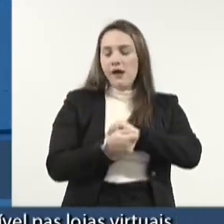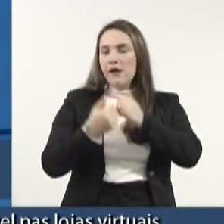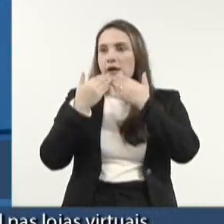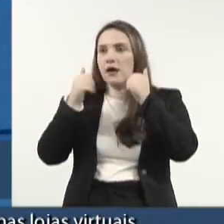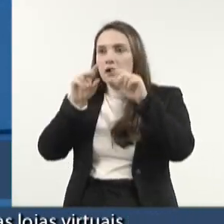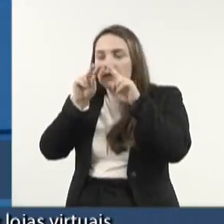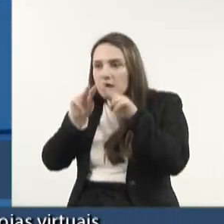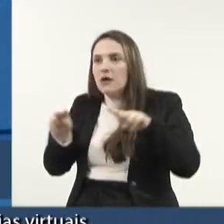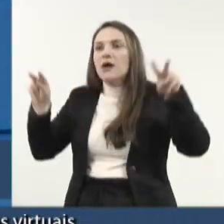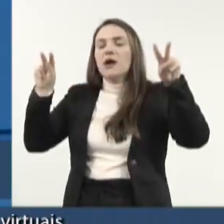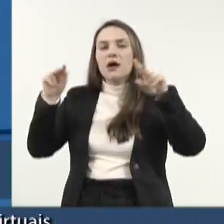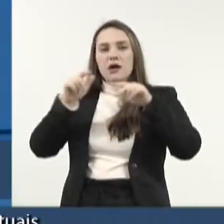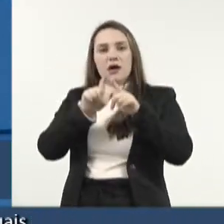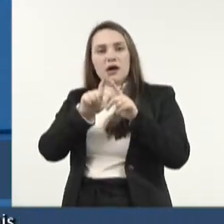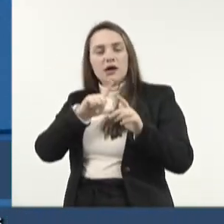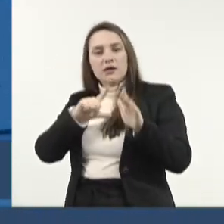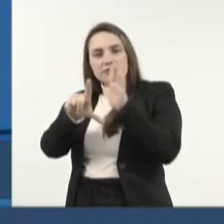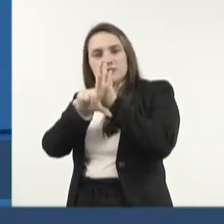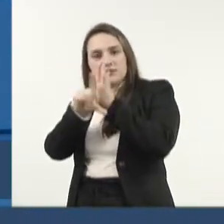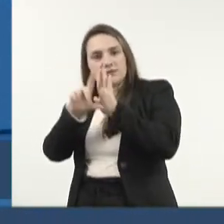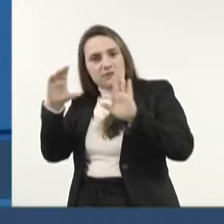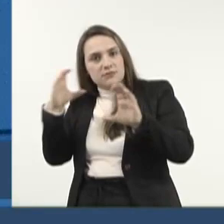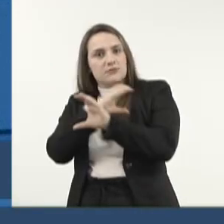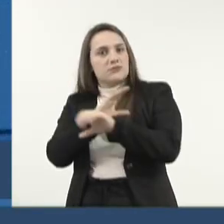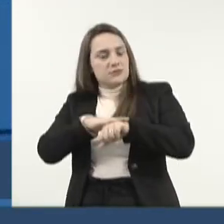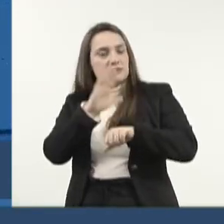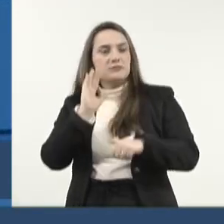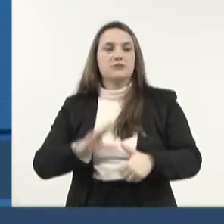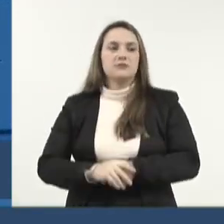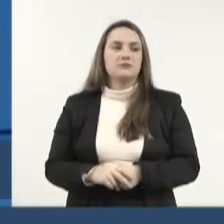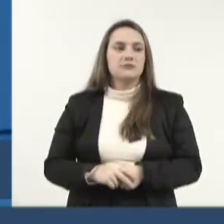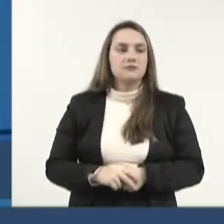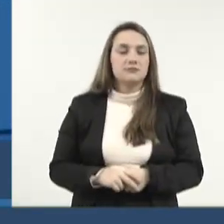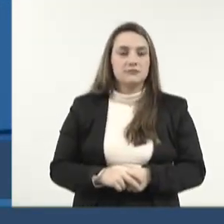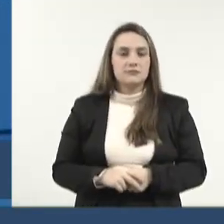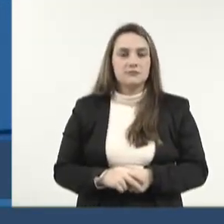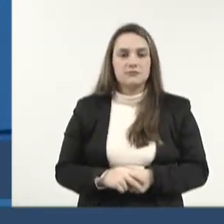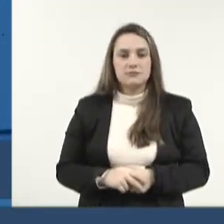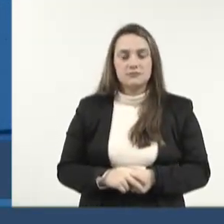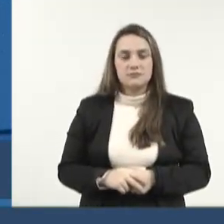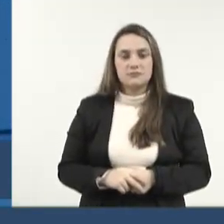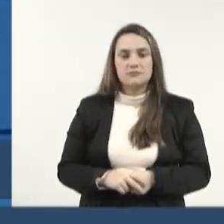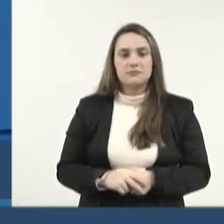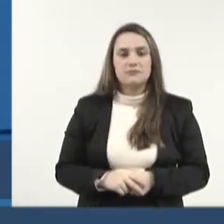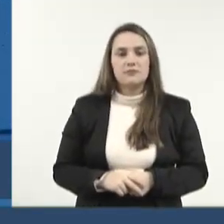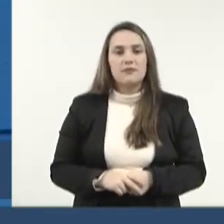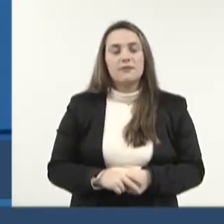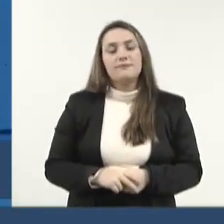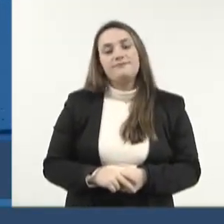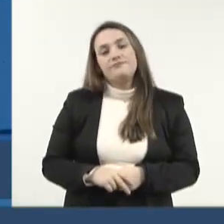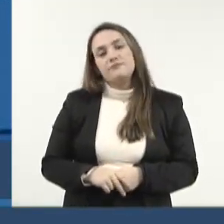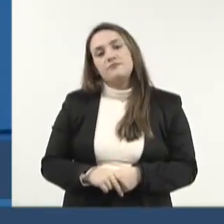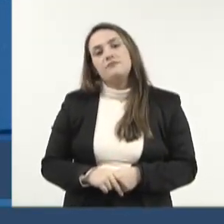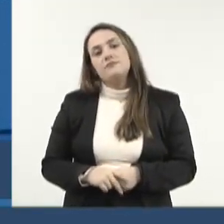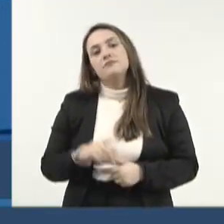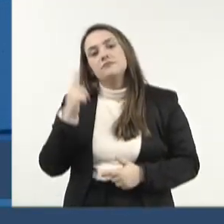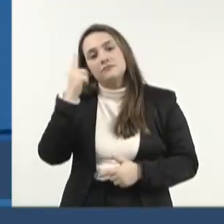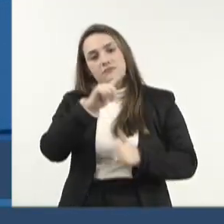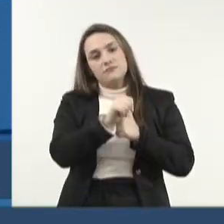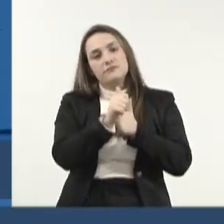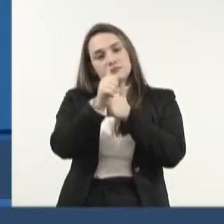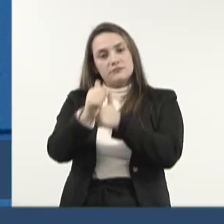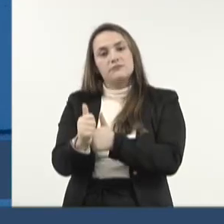nossa legislação para que a gente possa estar, obviamente, à frente, acompanhando